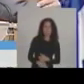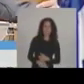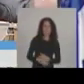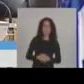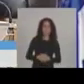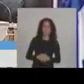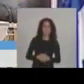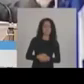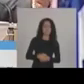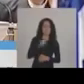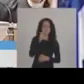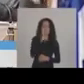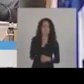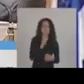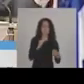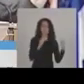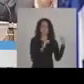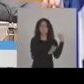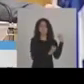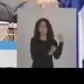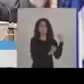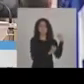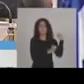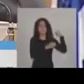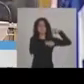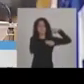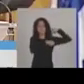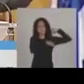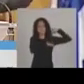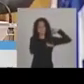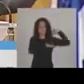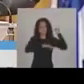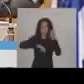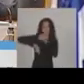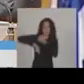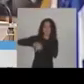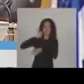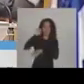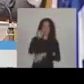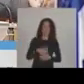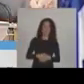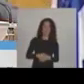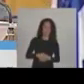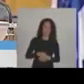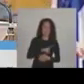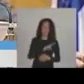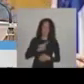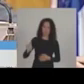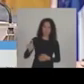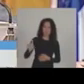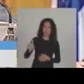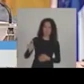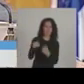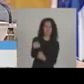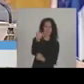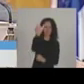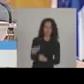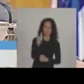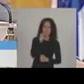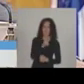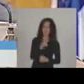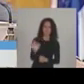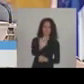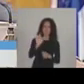semiose essas mulher do Suvaco Cabeludo nenhuma delas vai comprar briga da doutora Nise